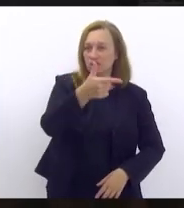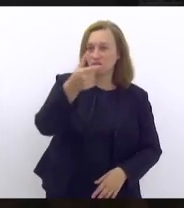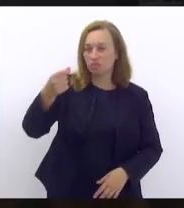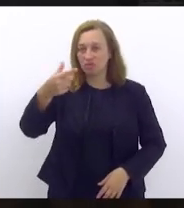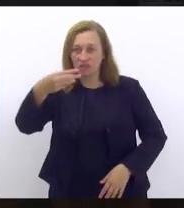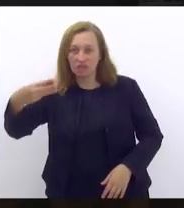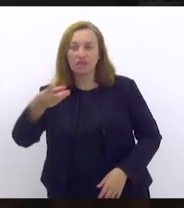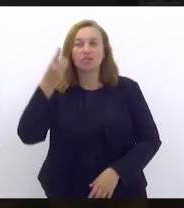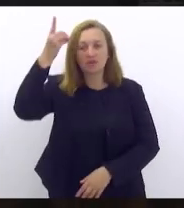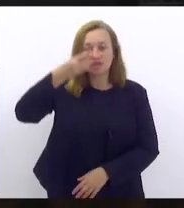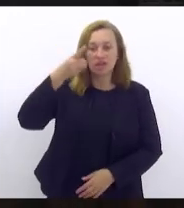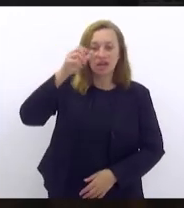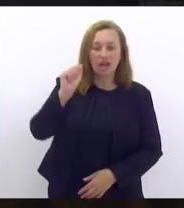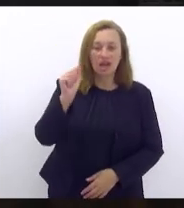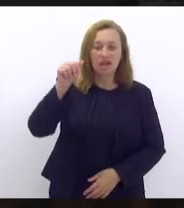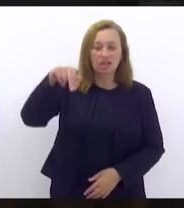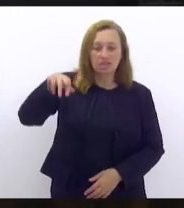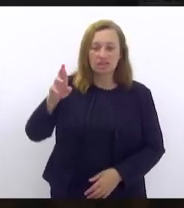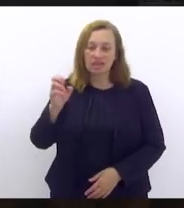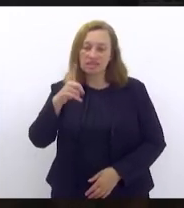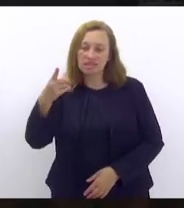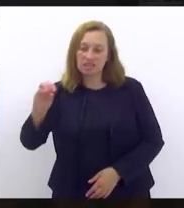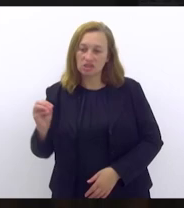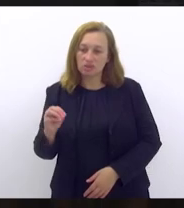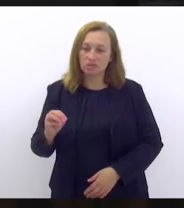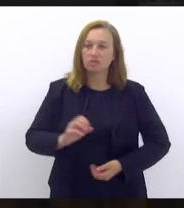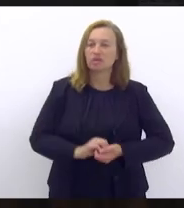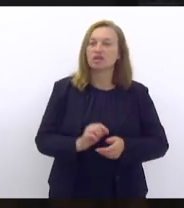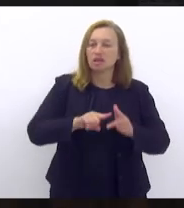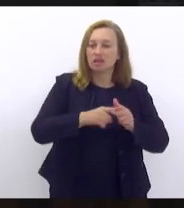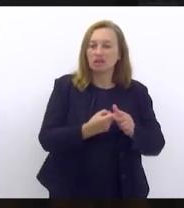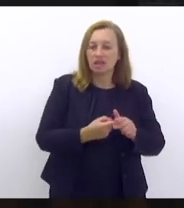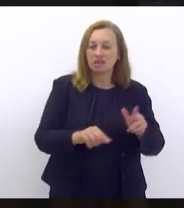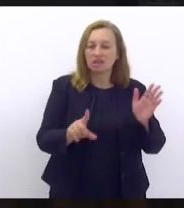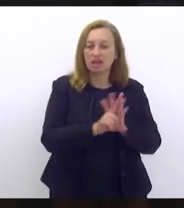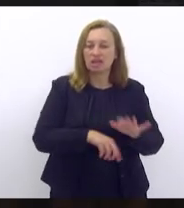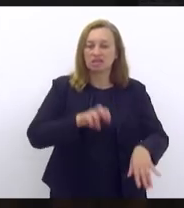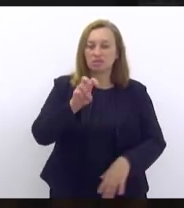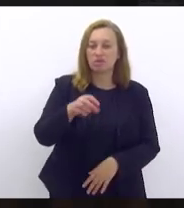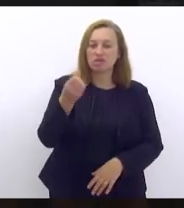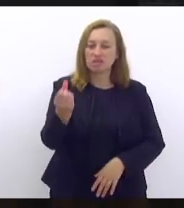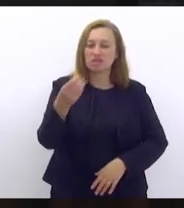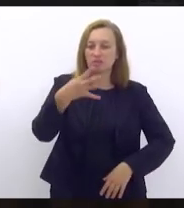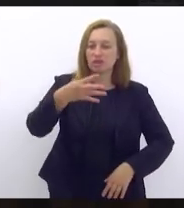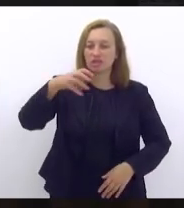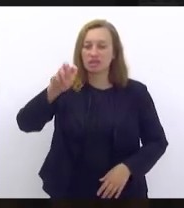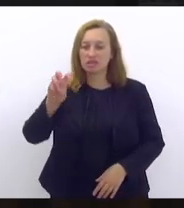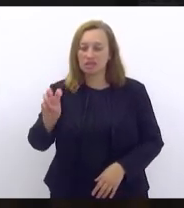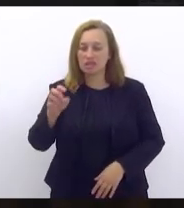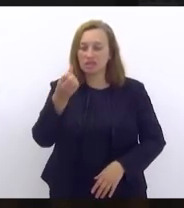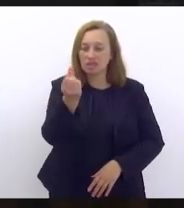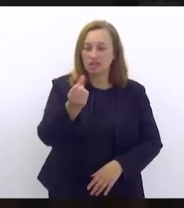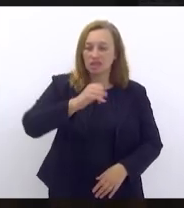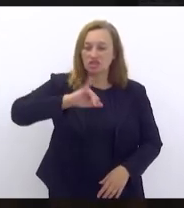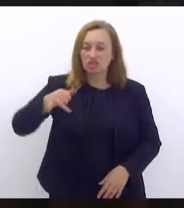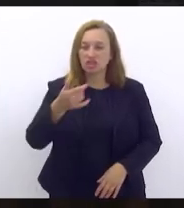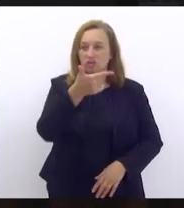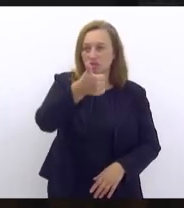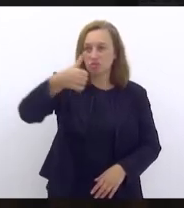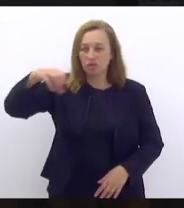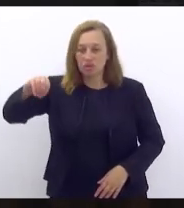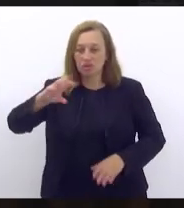789-A/2023, de autoria do deputado Andrezinho Siciliano, que altera o anexo da Lei 5.645, de 6 de janeiro de